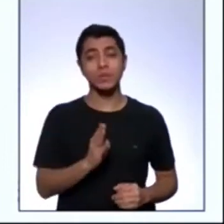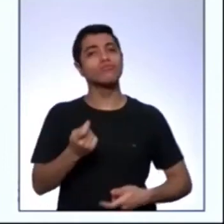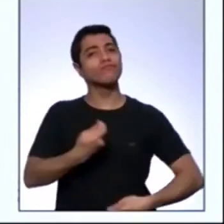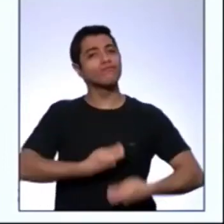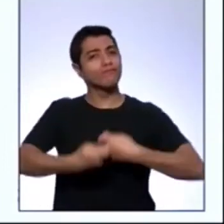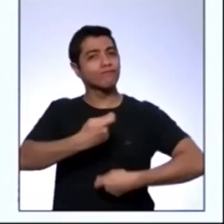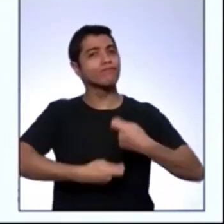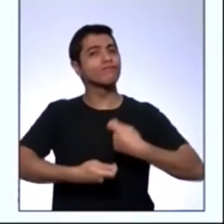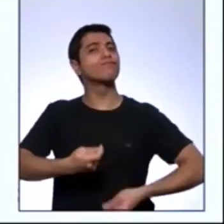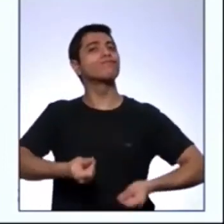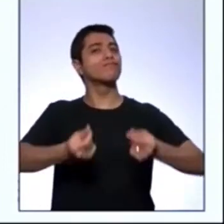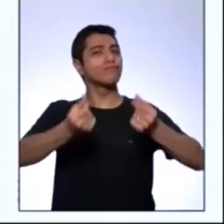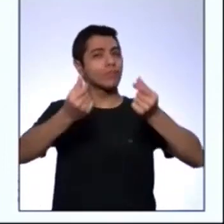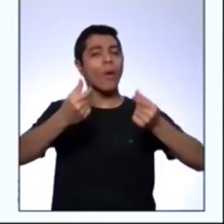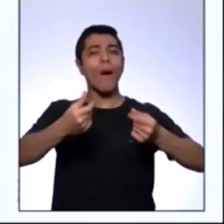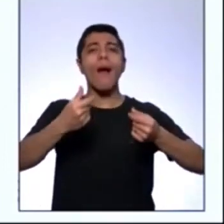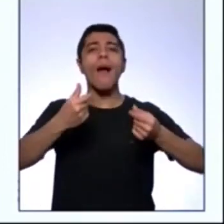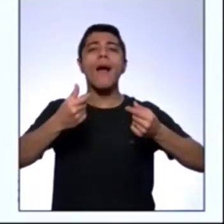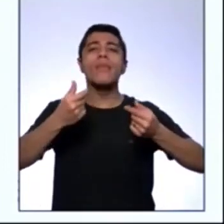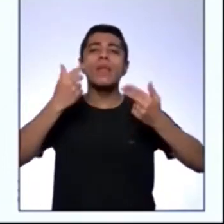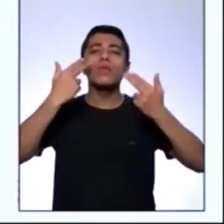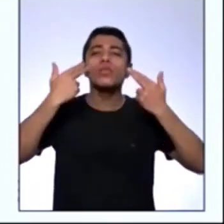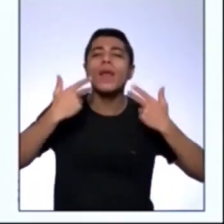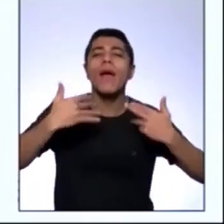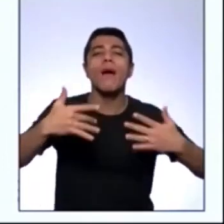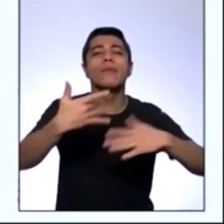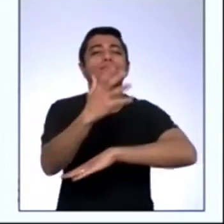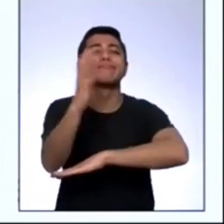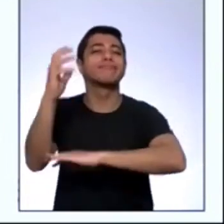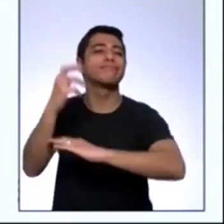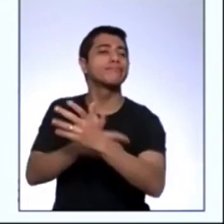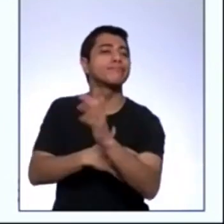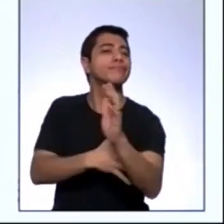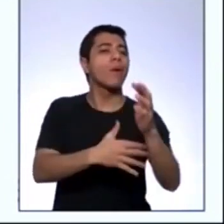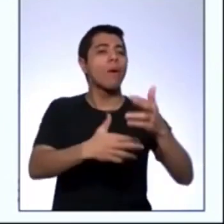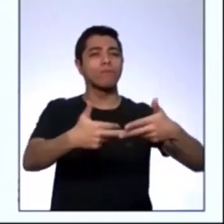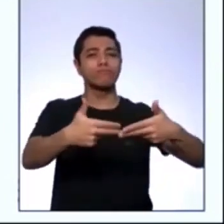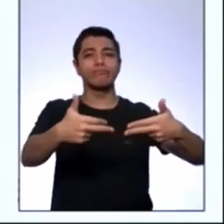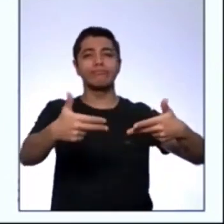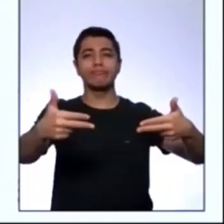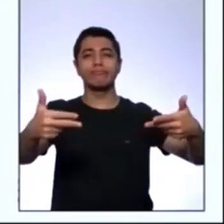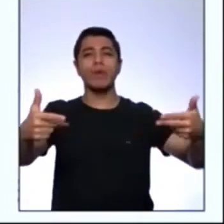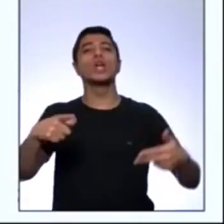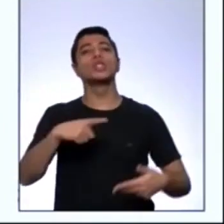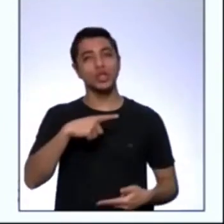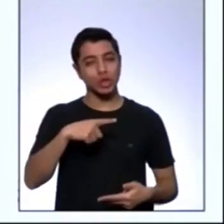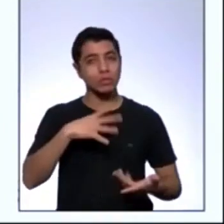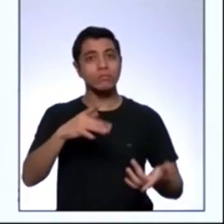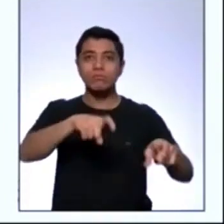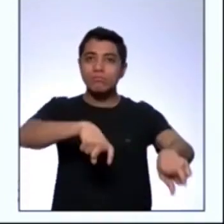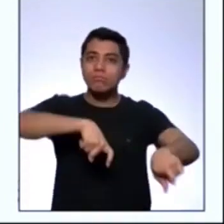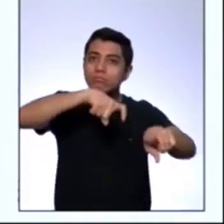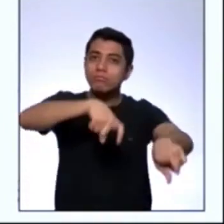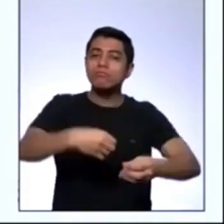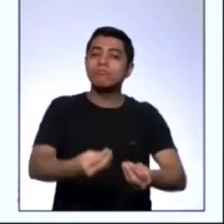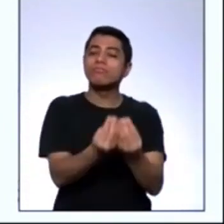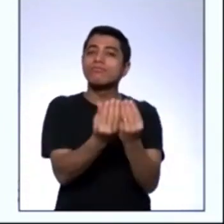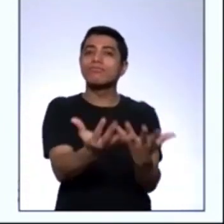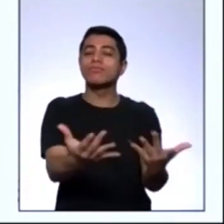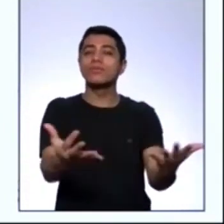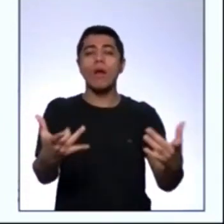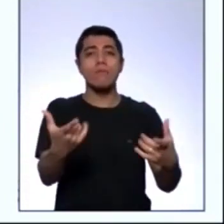terreno dos recursos naturais dispondo de uma das maiores áreas com vocação agrícola do mundo